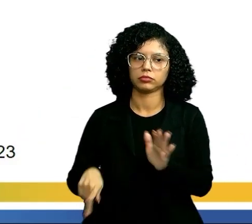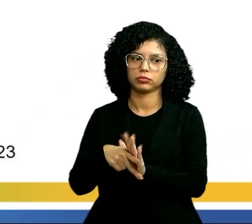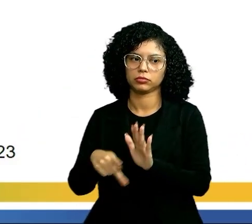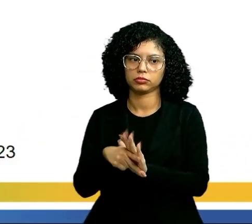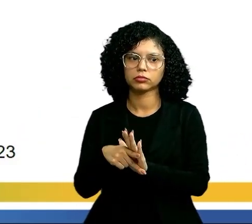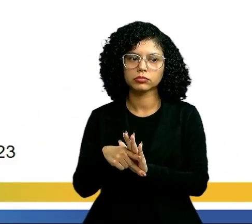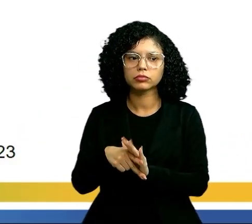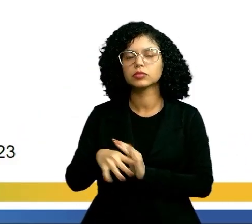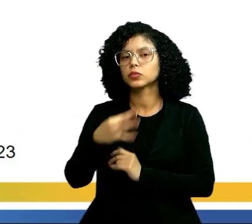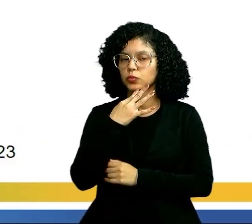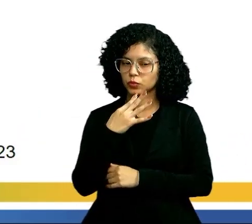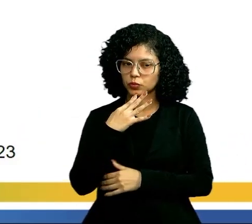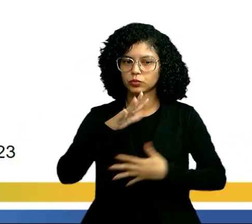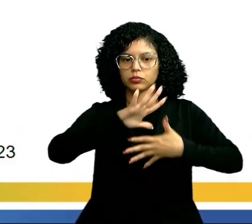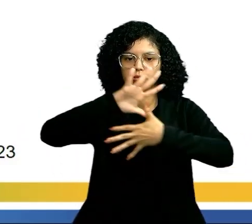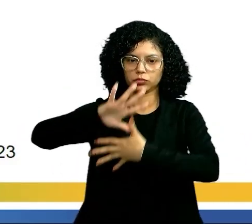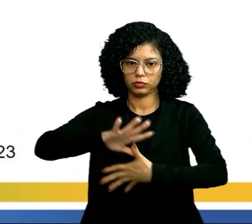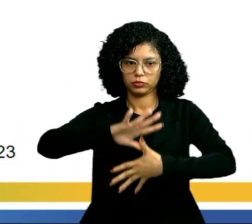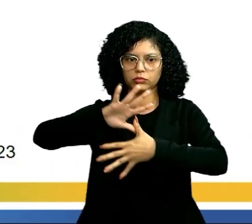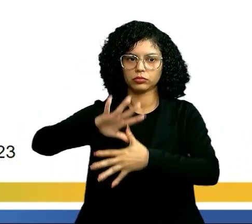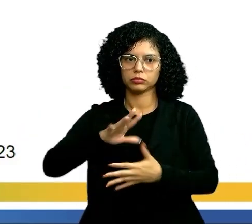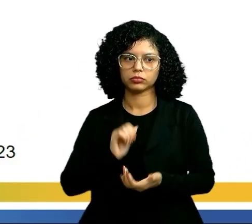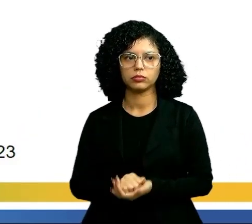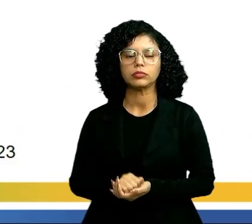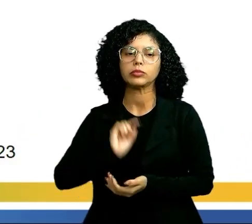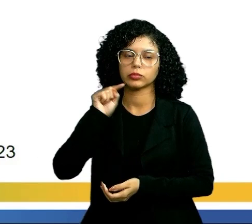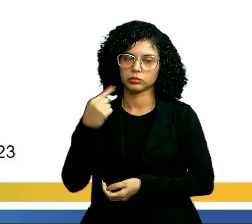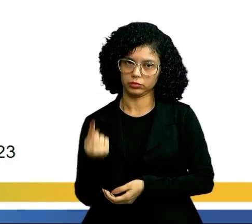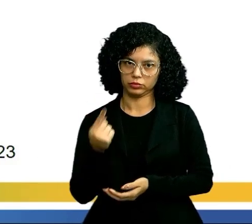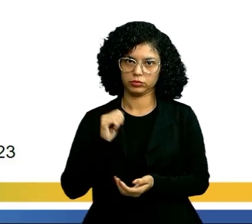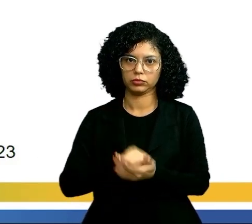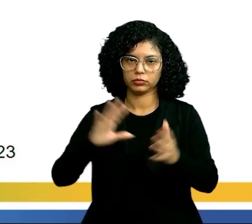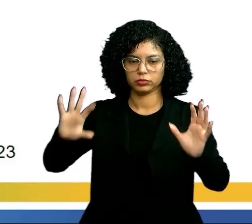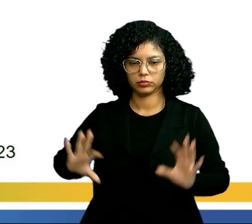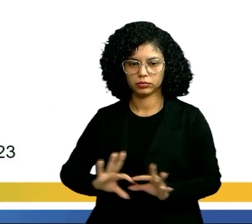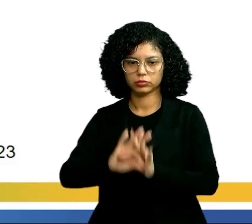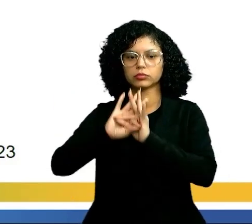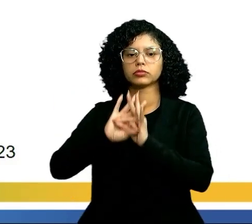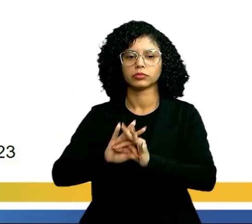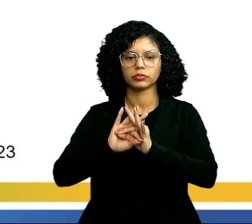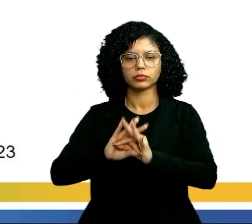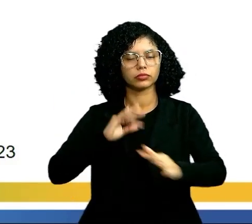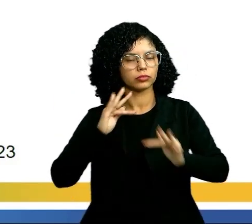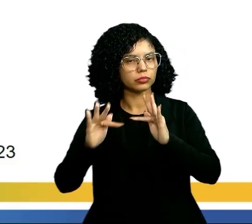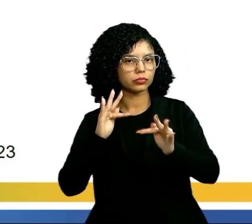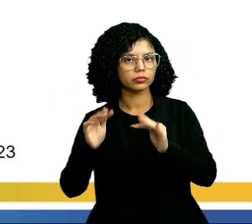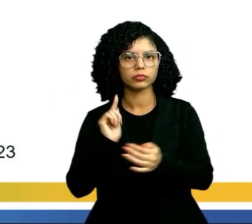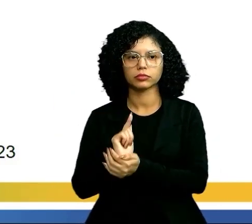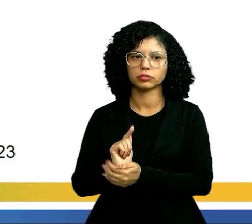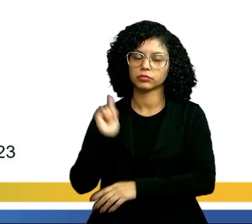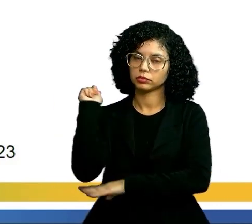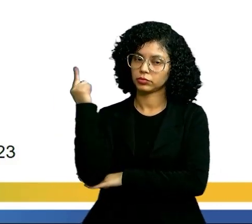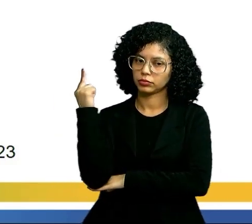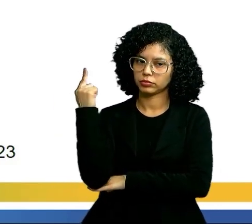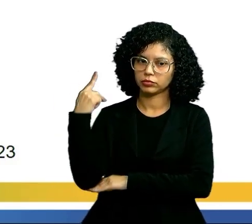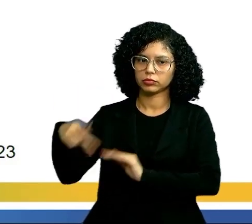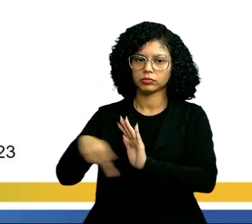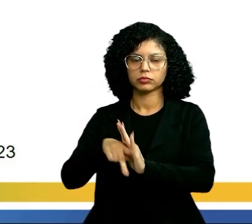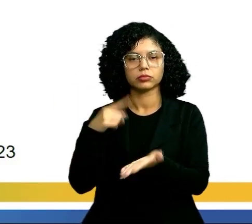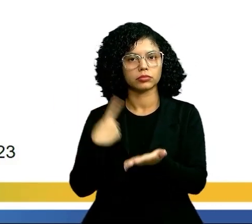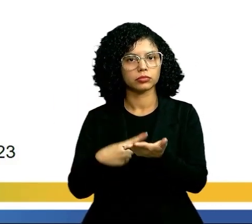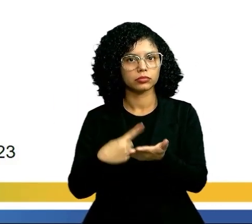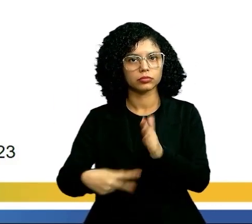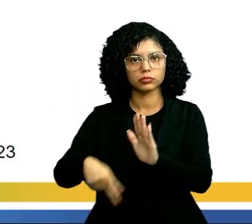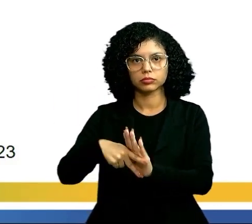regionalização mais conhecida, que é aquela que é relacionada aos critérios físicos, geográficos, de acordo com a